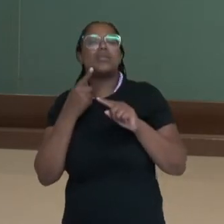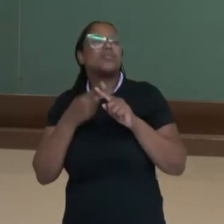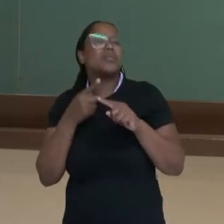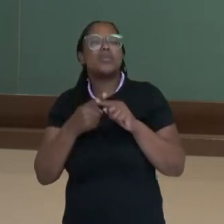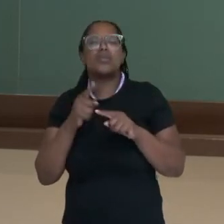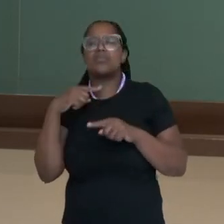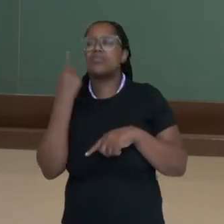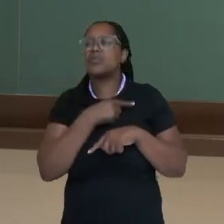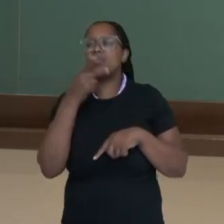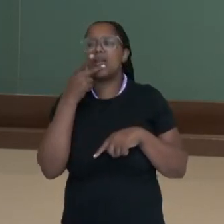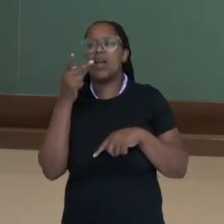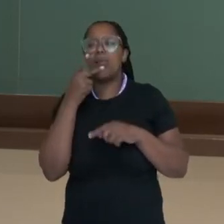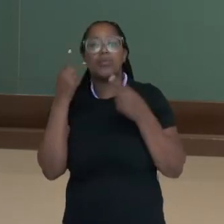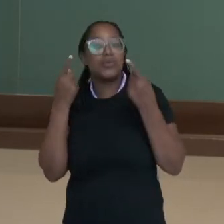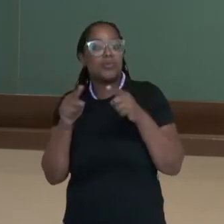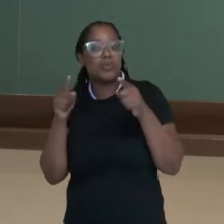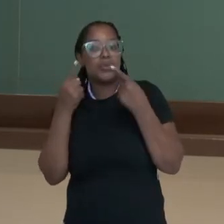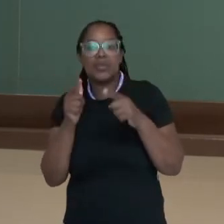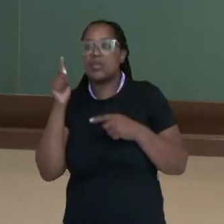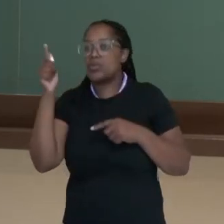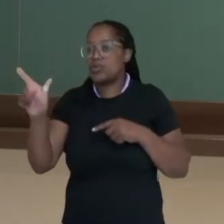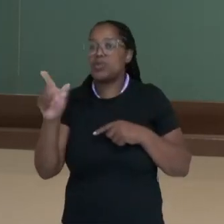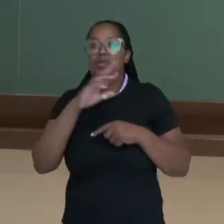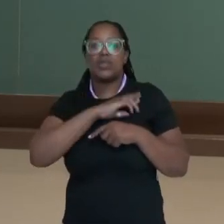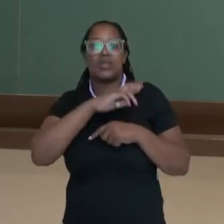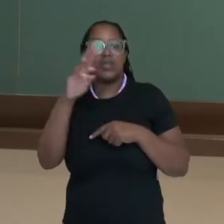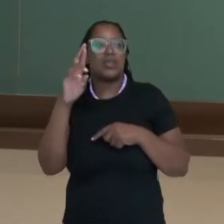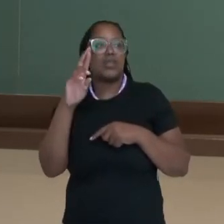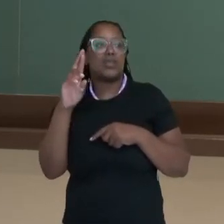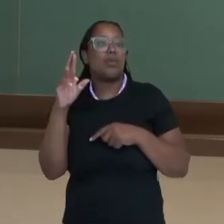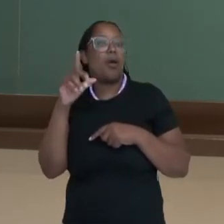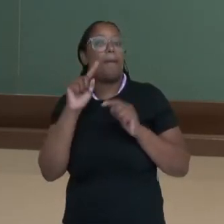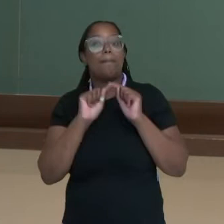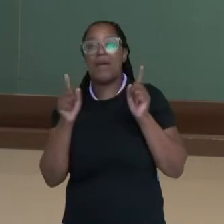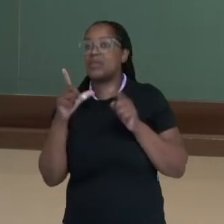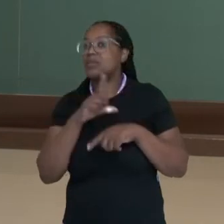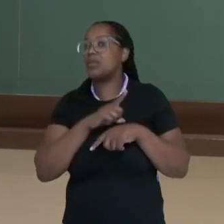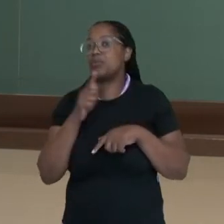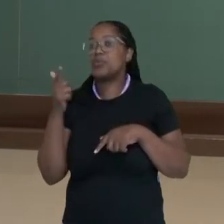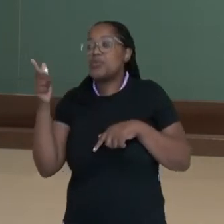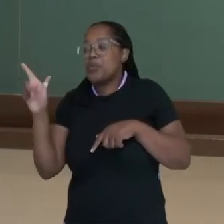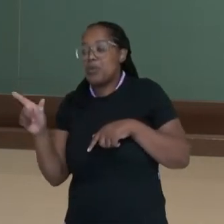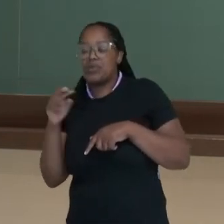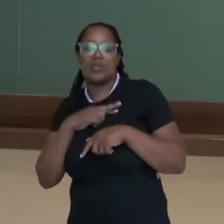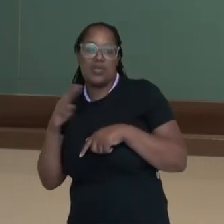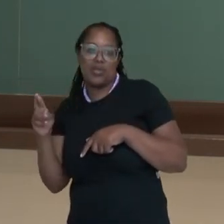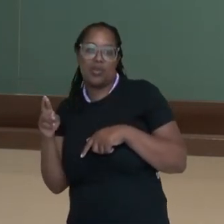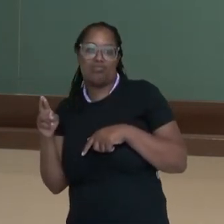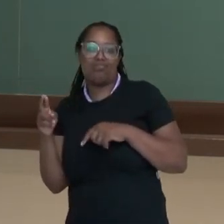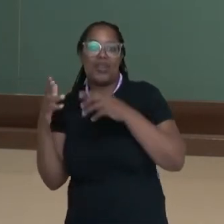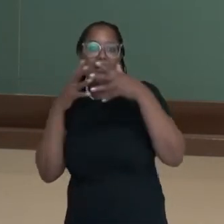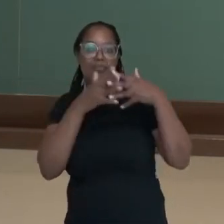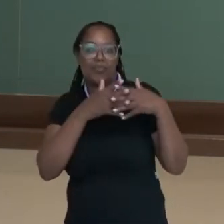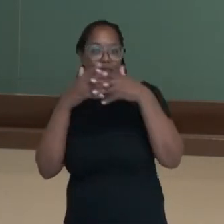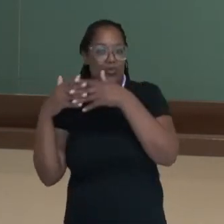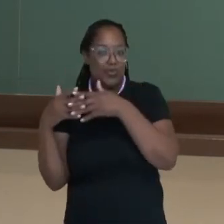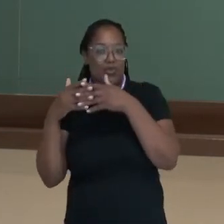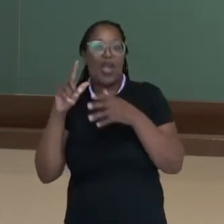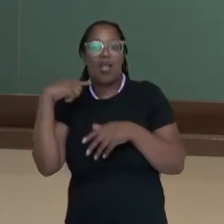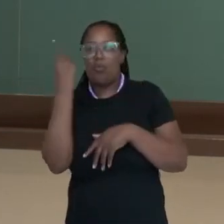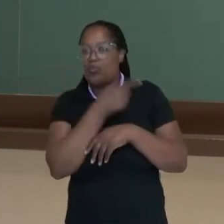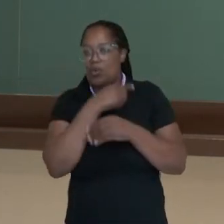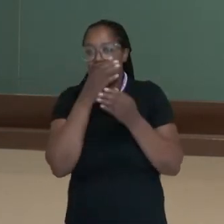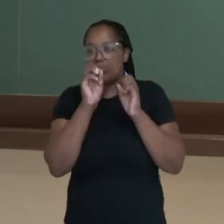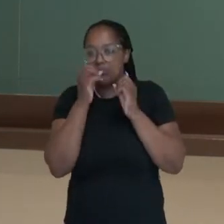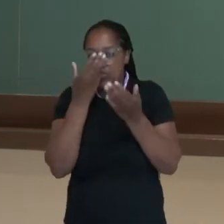de outras religiões, a gente não tem preconceito, mas tem com outras, né? Então, nós, estudantes de ensino religioso, a gente